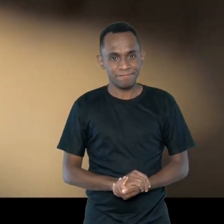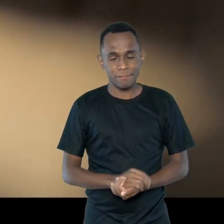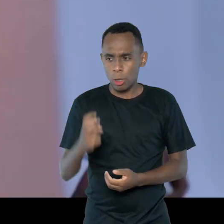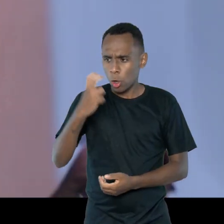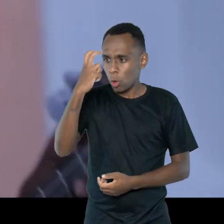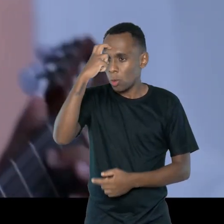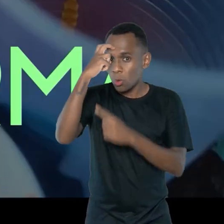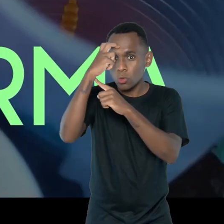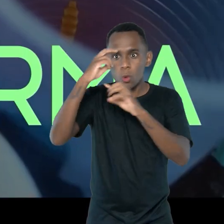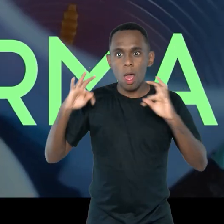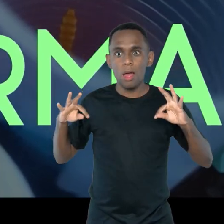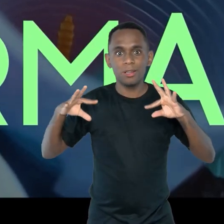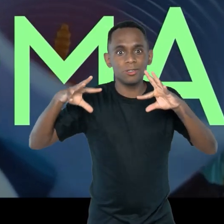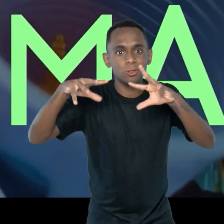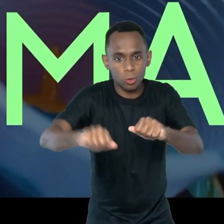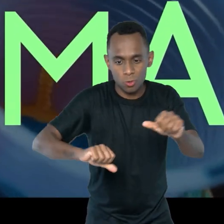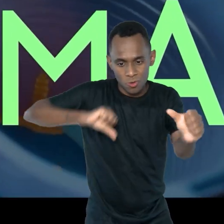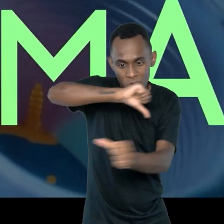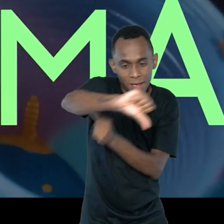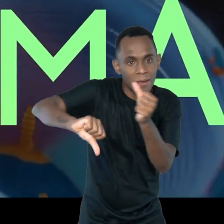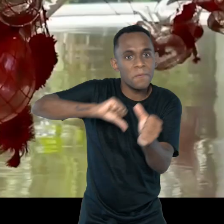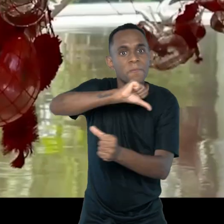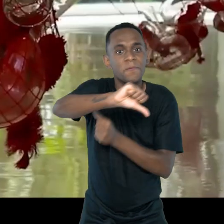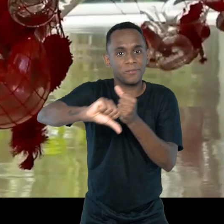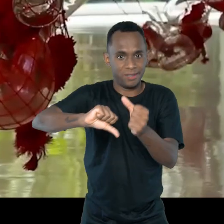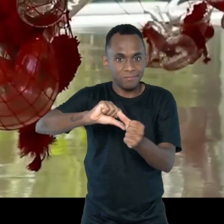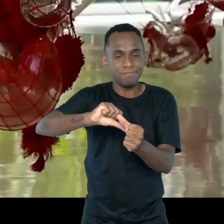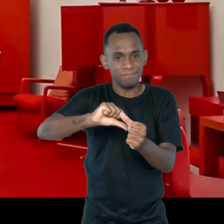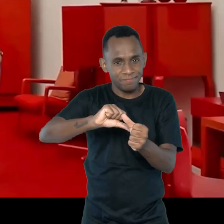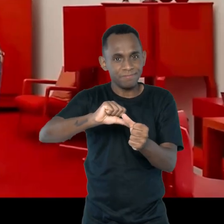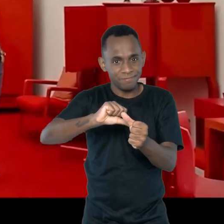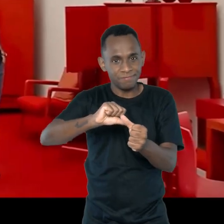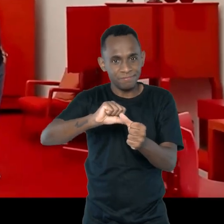A cultura é tudo aquilo que transforma.